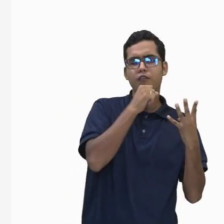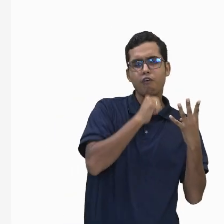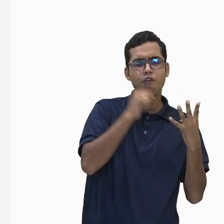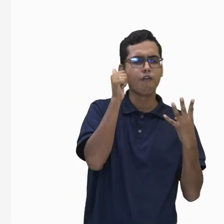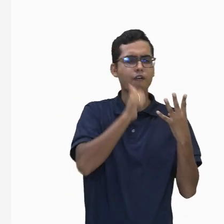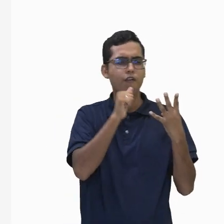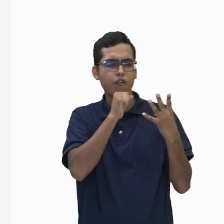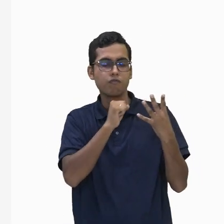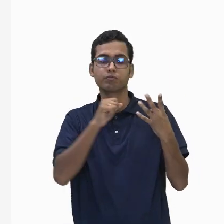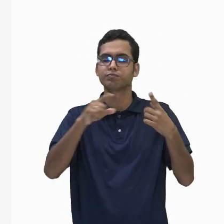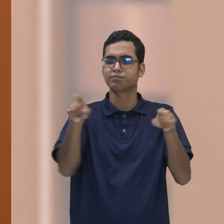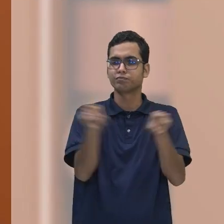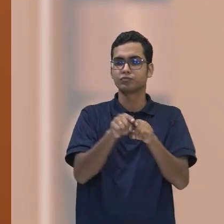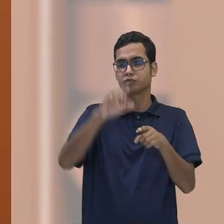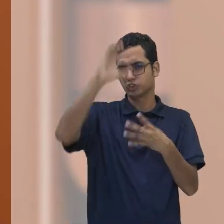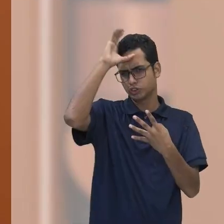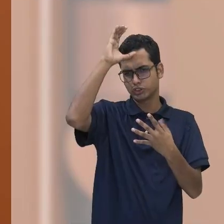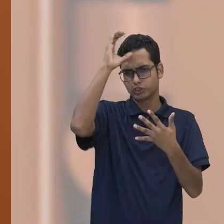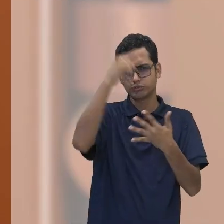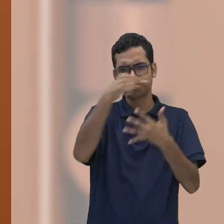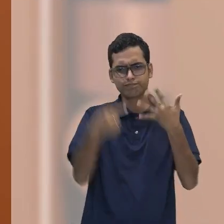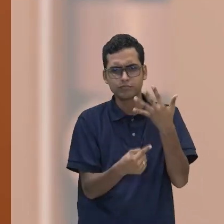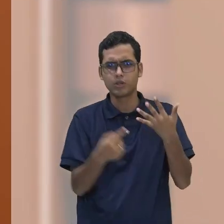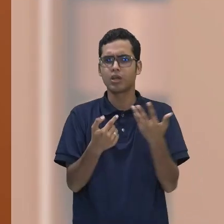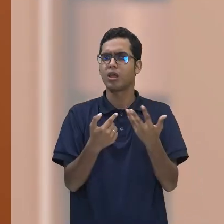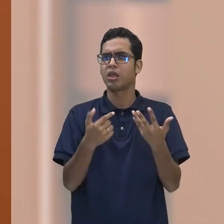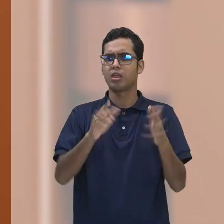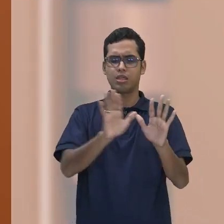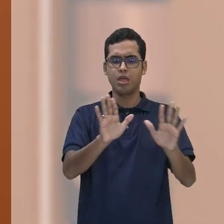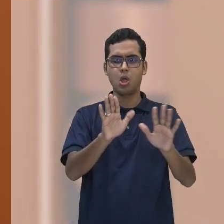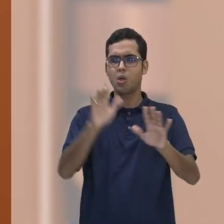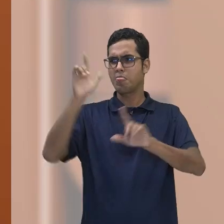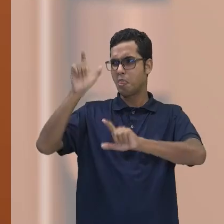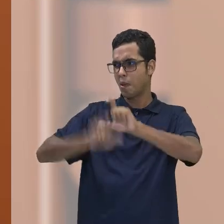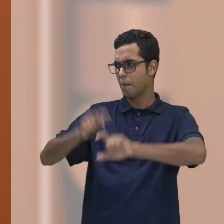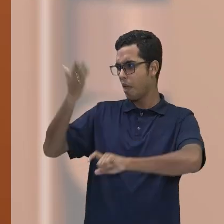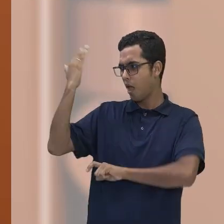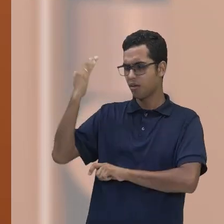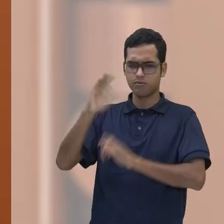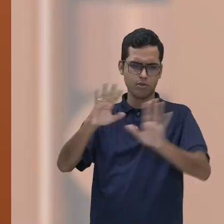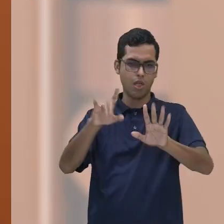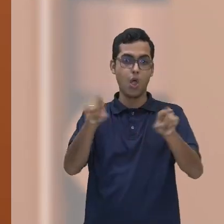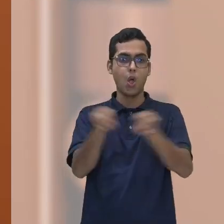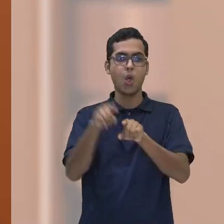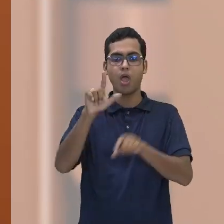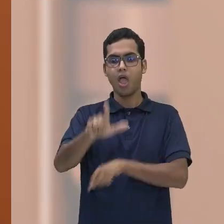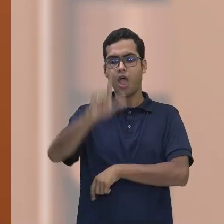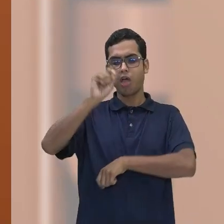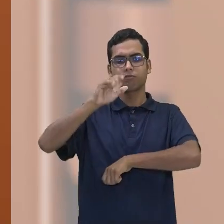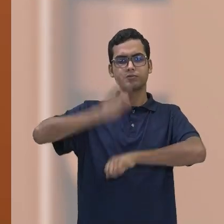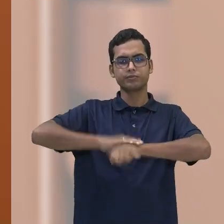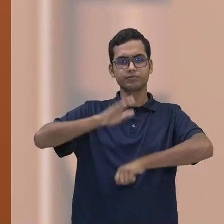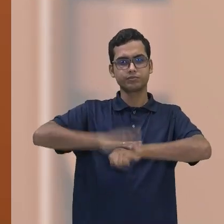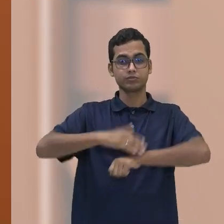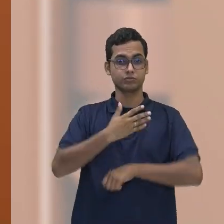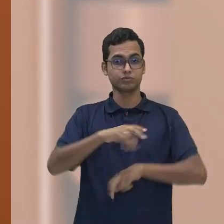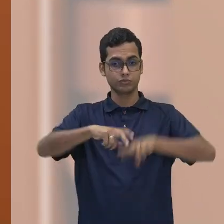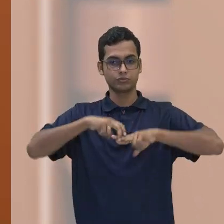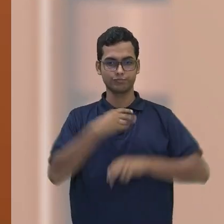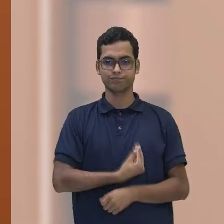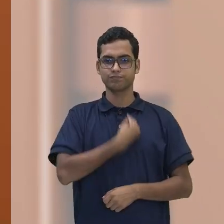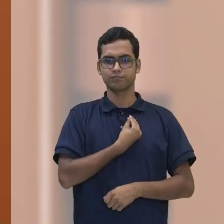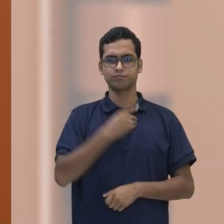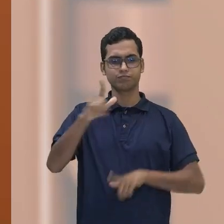escolheu foi eu. Olha as bases do existencialismo aqui, porque a vida ela é feita de